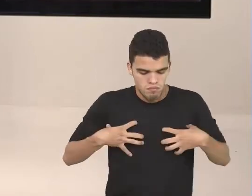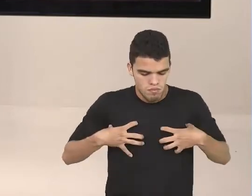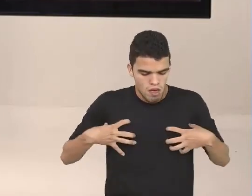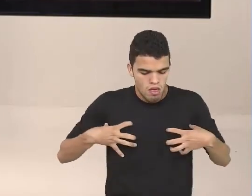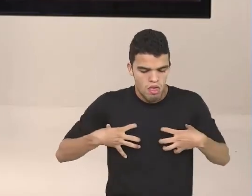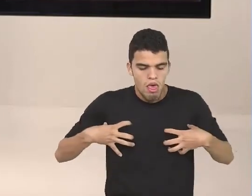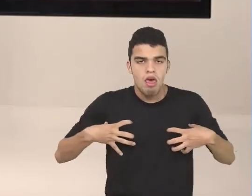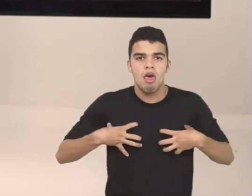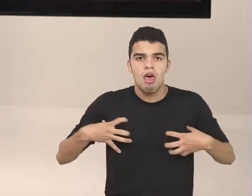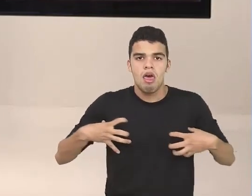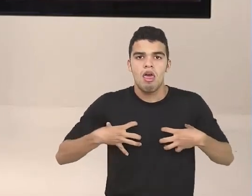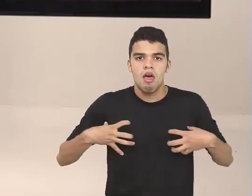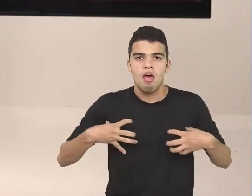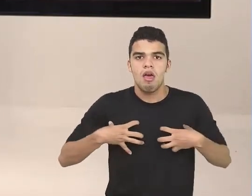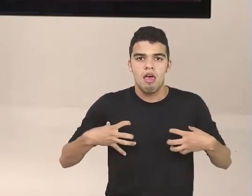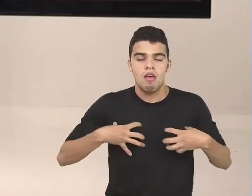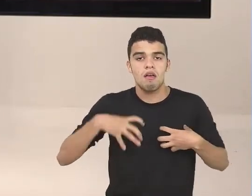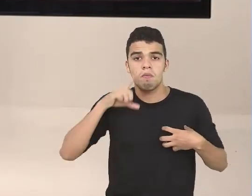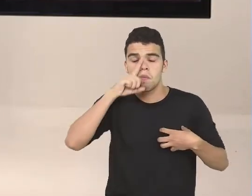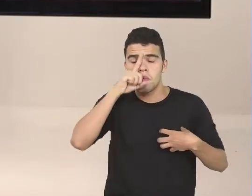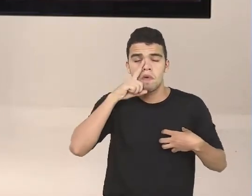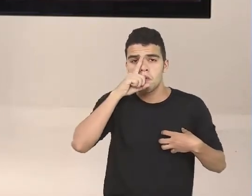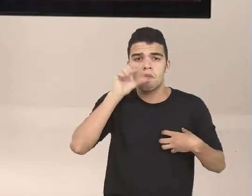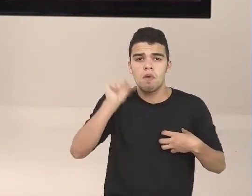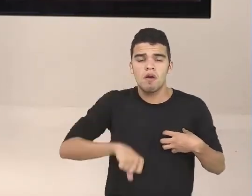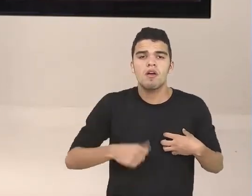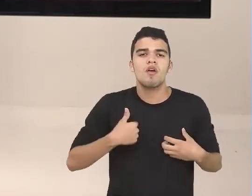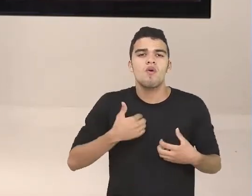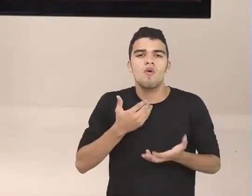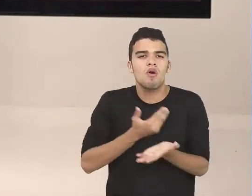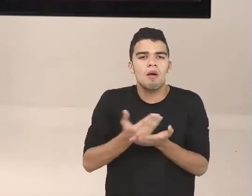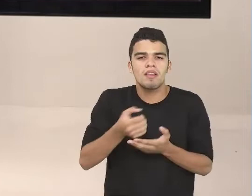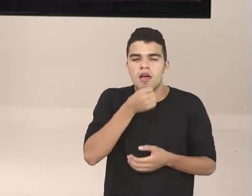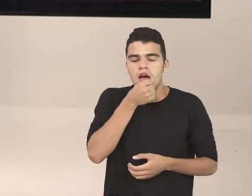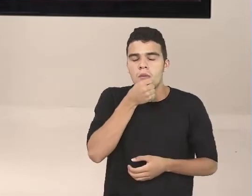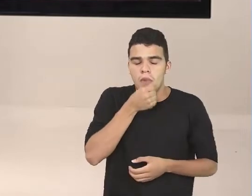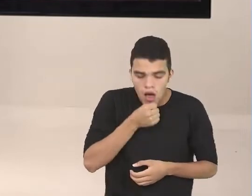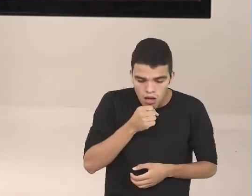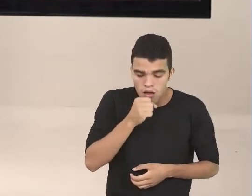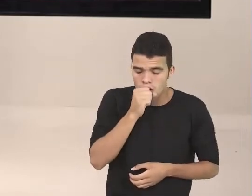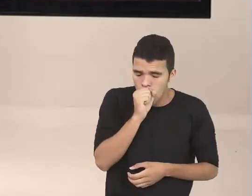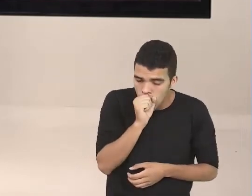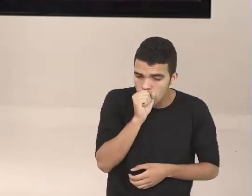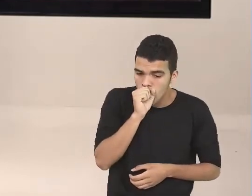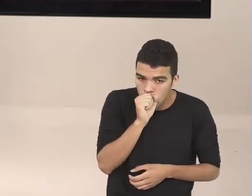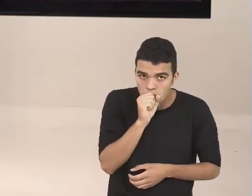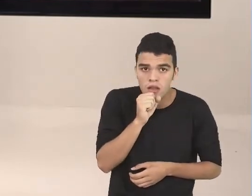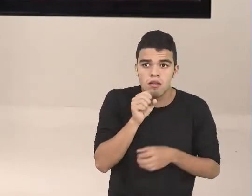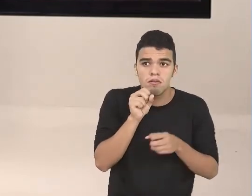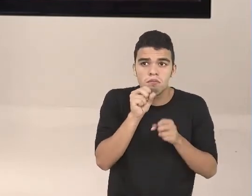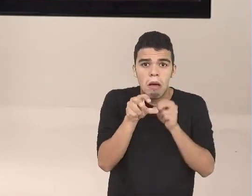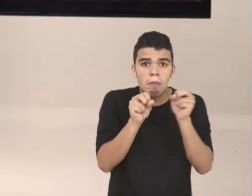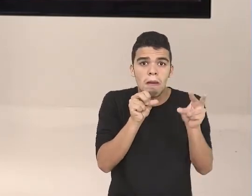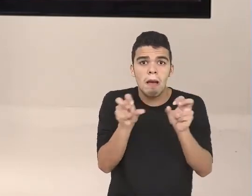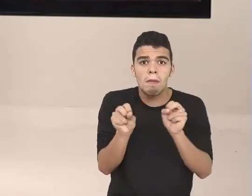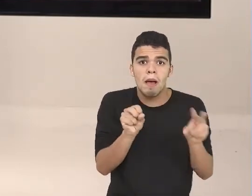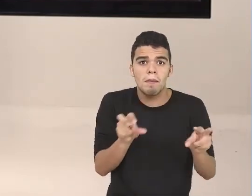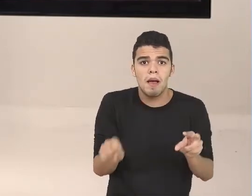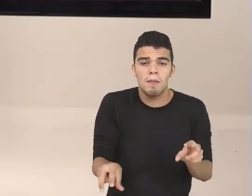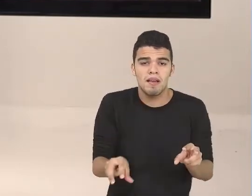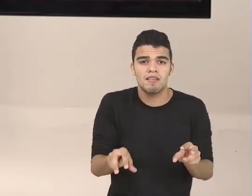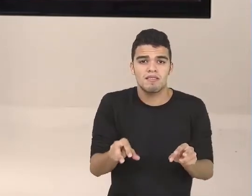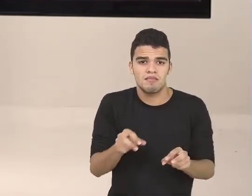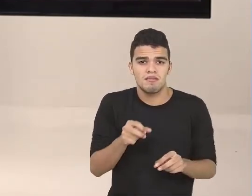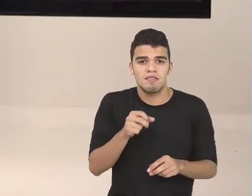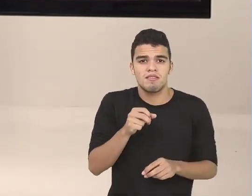você começa a tossir. Quando você começa a tossir, você começa a espalhar esse vírus pelo ar, sobre